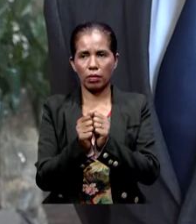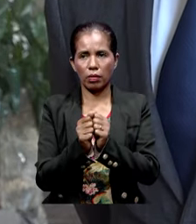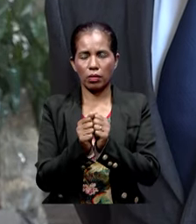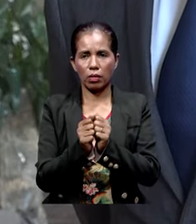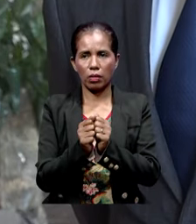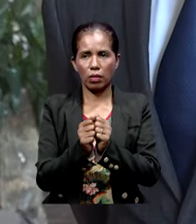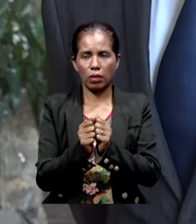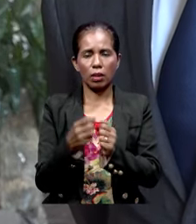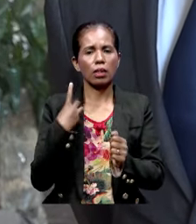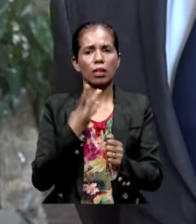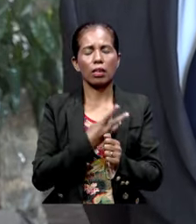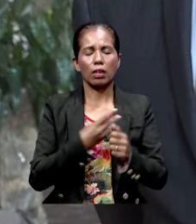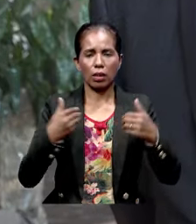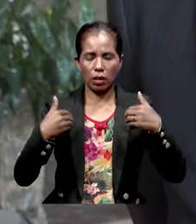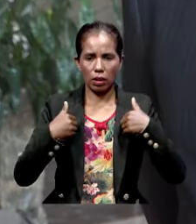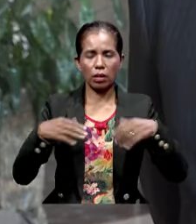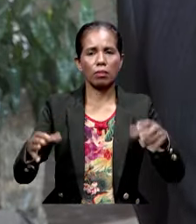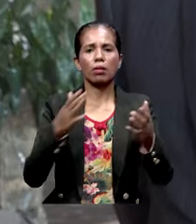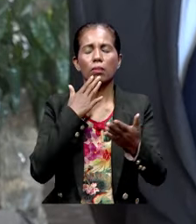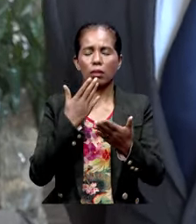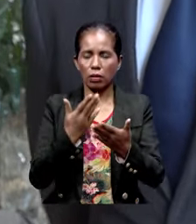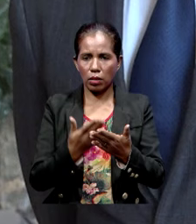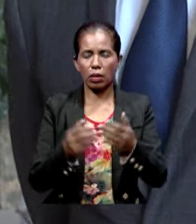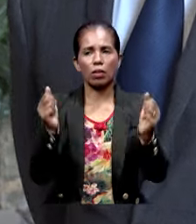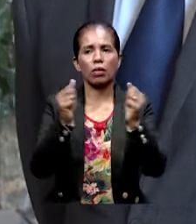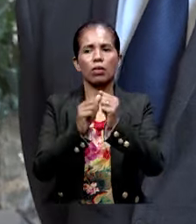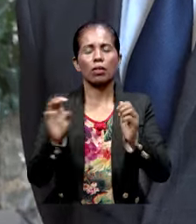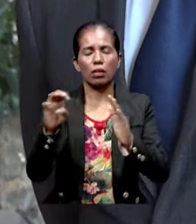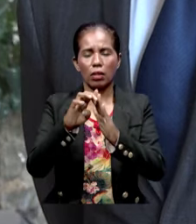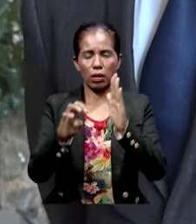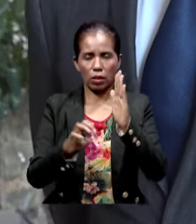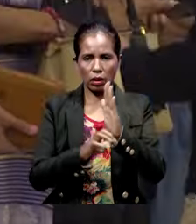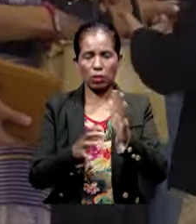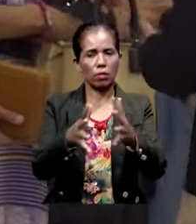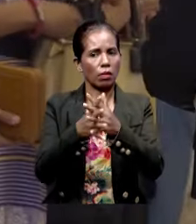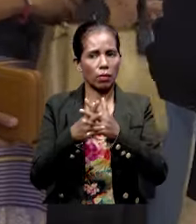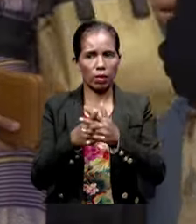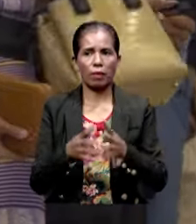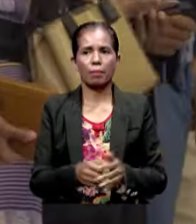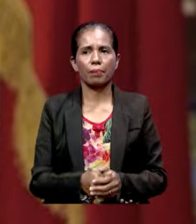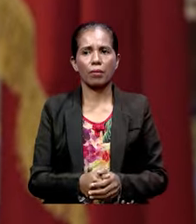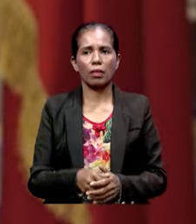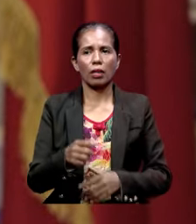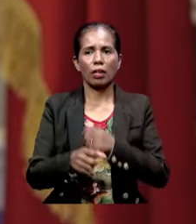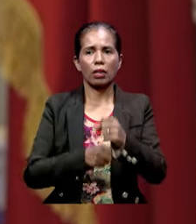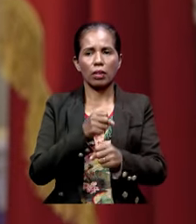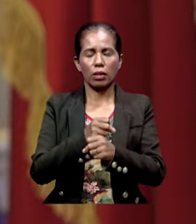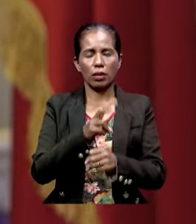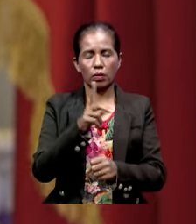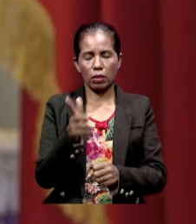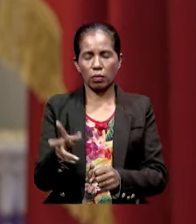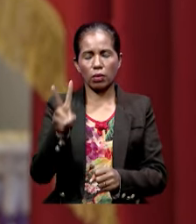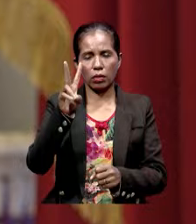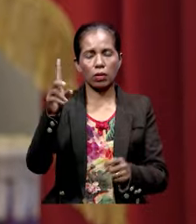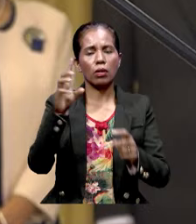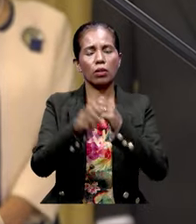relações na Itaíra, relações dia com Estados Unidos da América. Antes de ir a Tinarinho Rua, ou Tinarinho